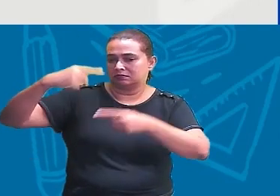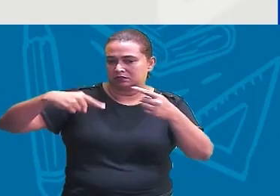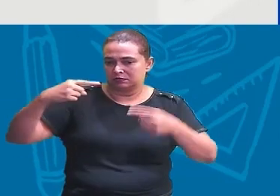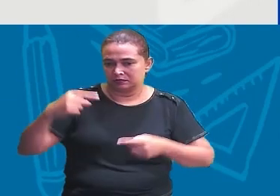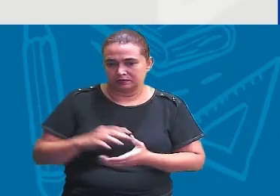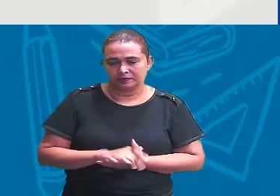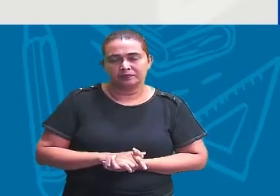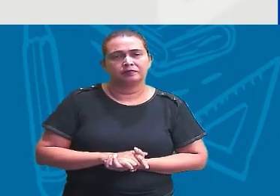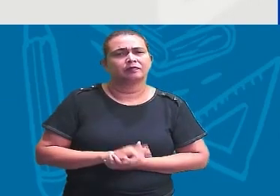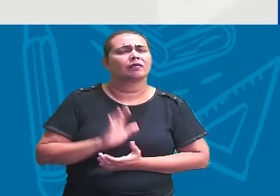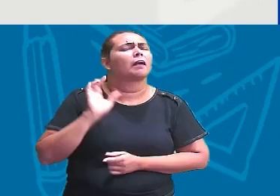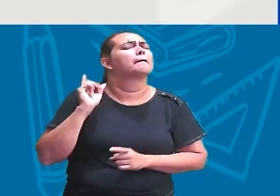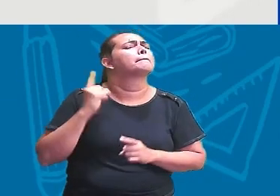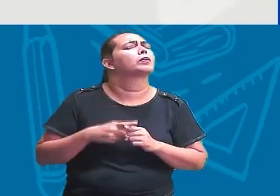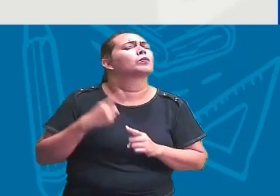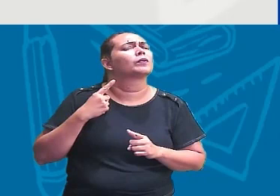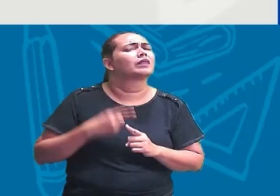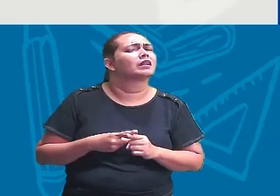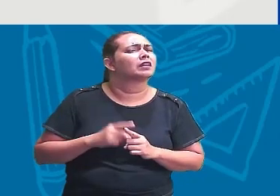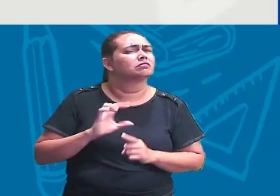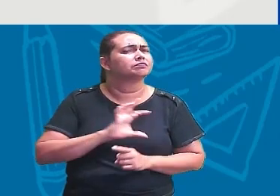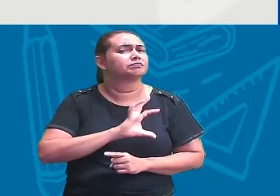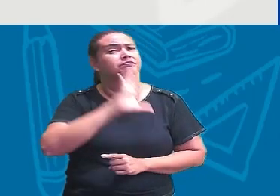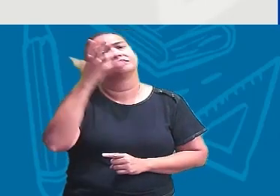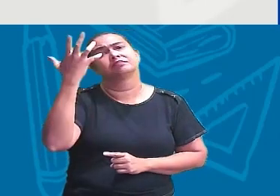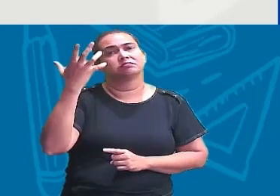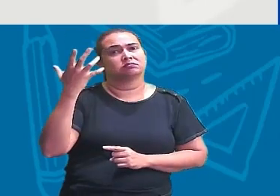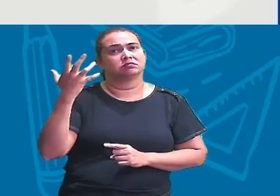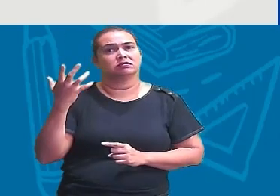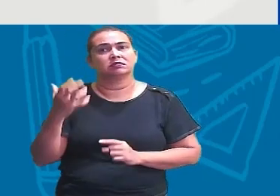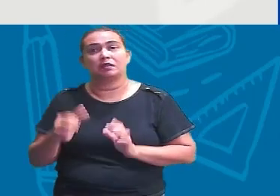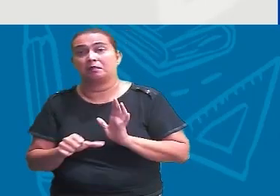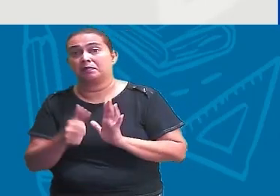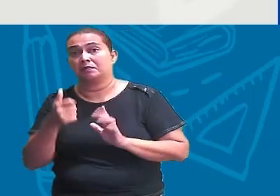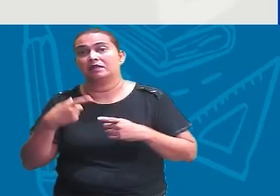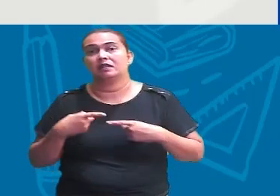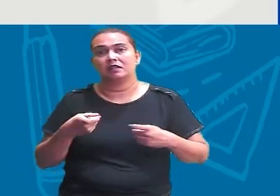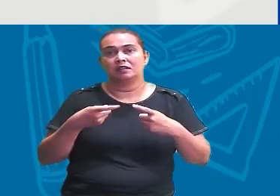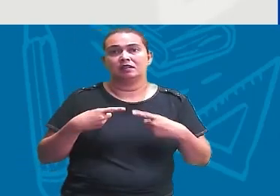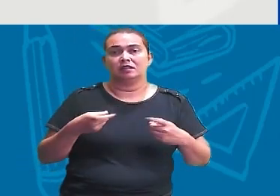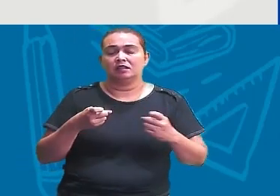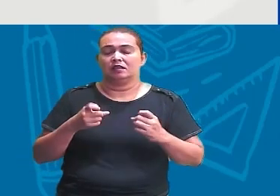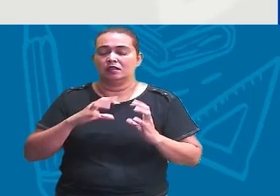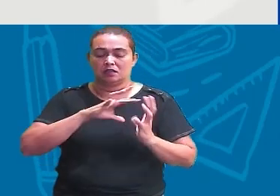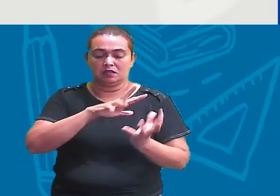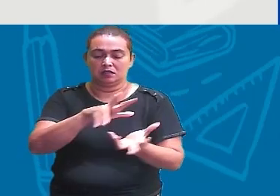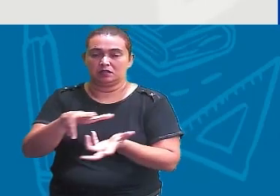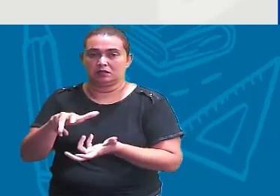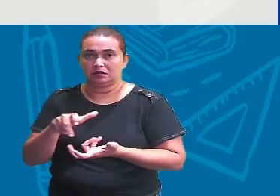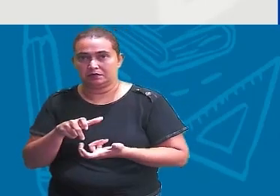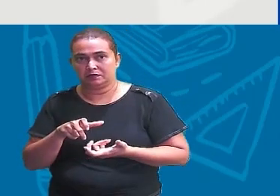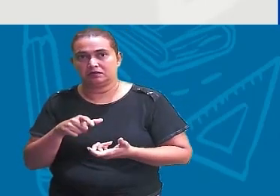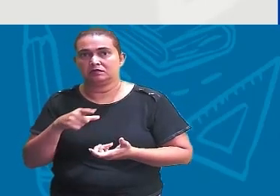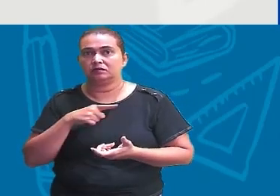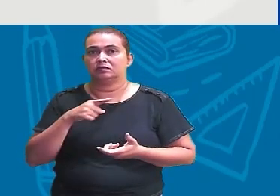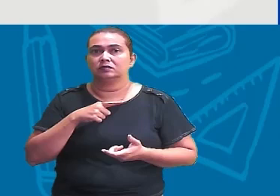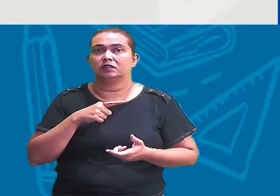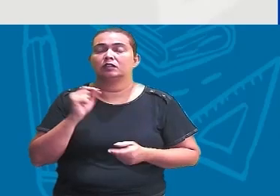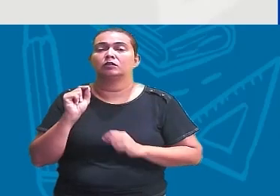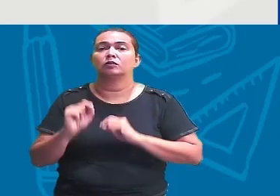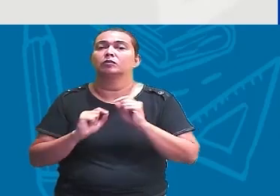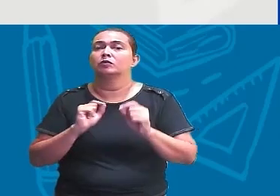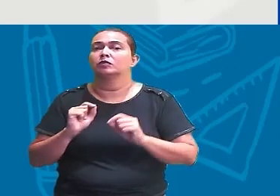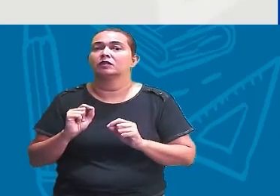Possíveis causas para o conflito da Primeira Guerra Mundial. Primeira grande causa, é importante entender, foram as disputas de